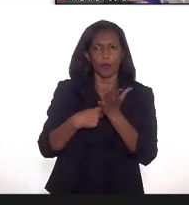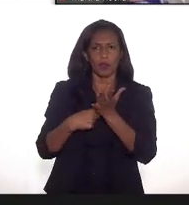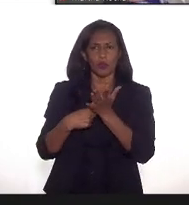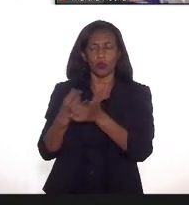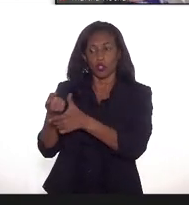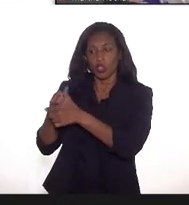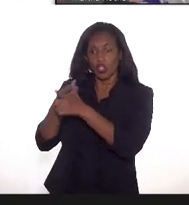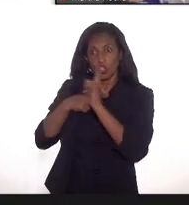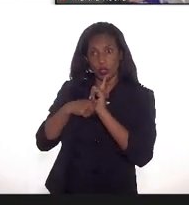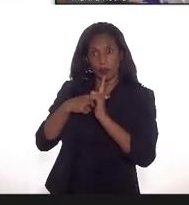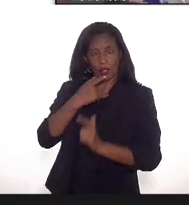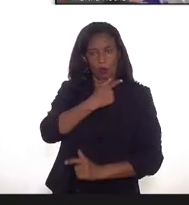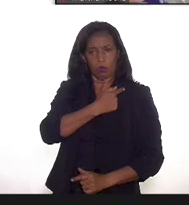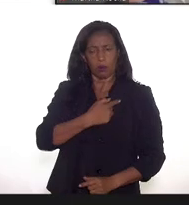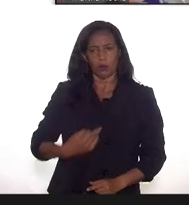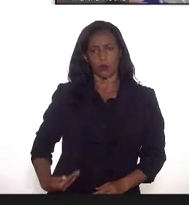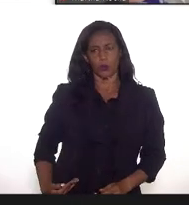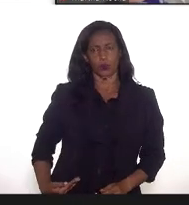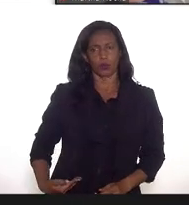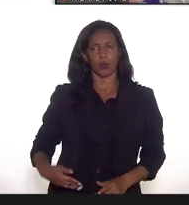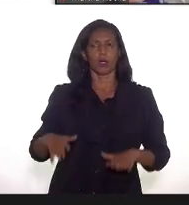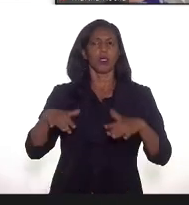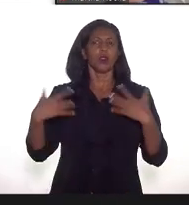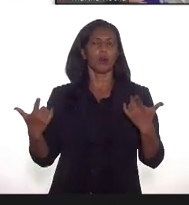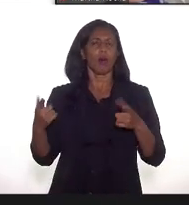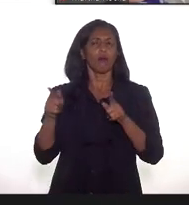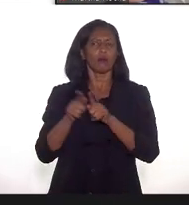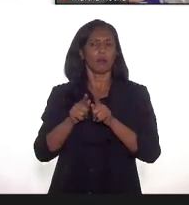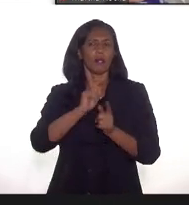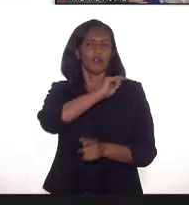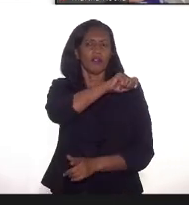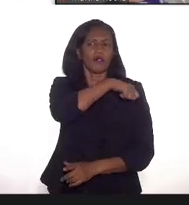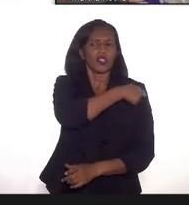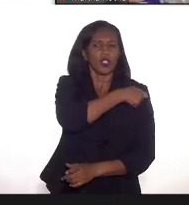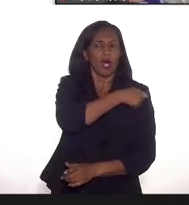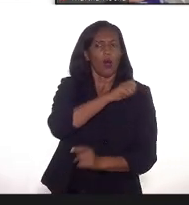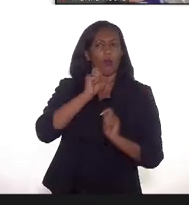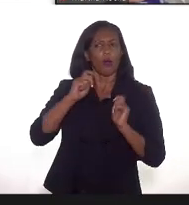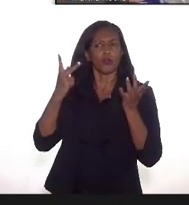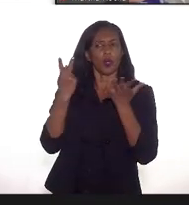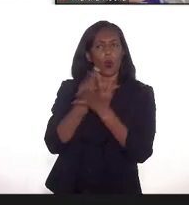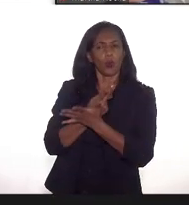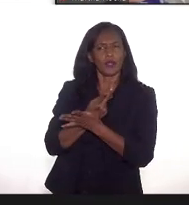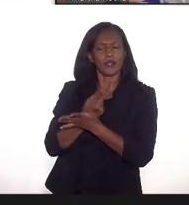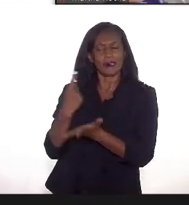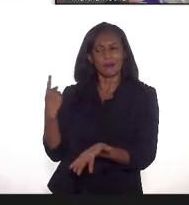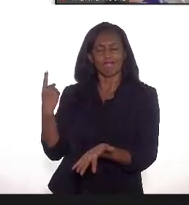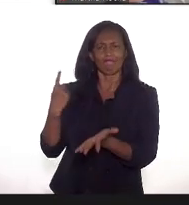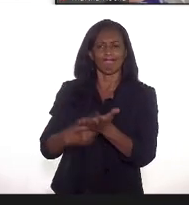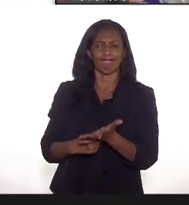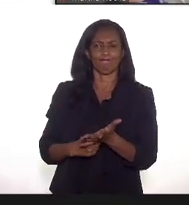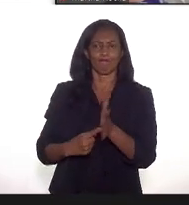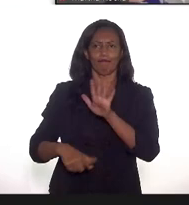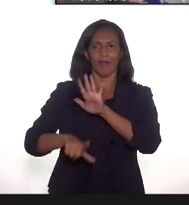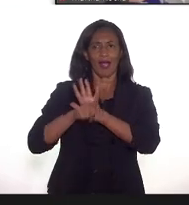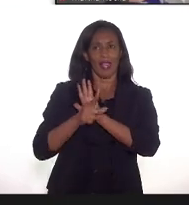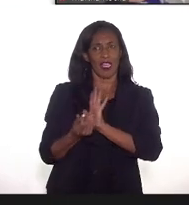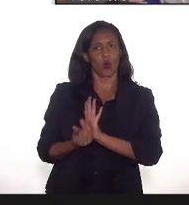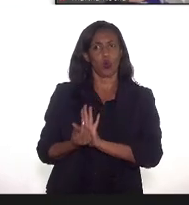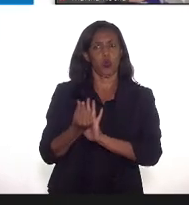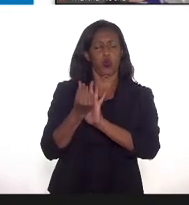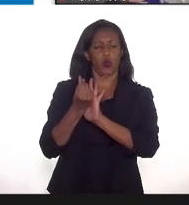pública, bem como quais são os riscos fiscais que podem vir a impactar a nossa lei